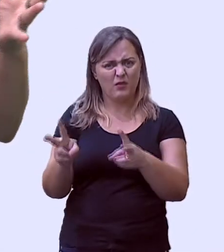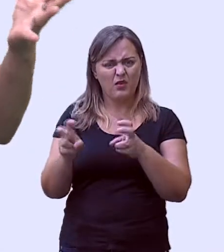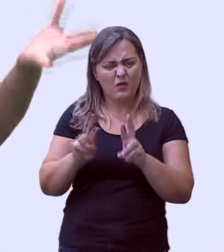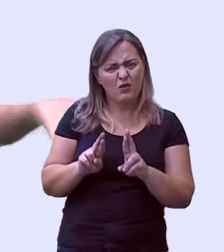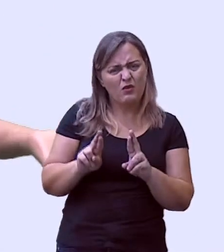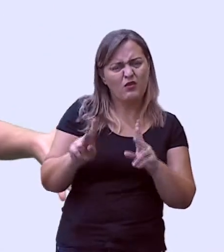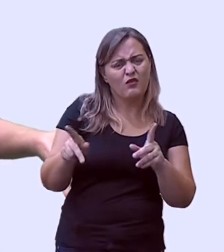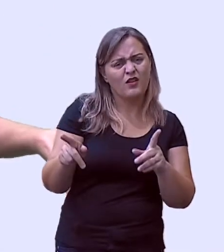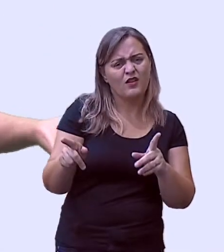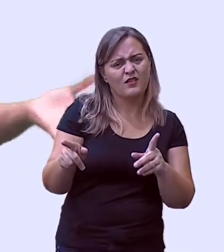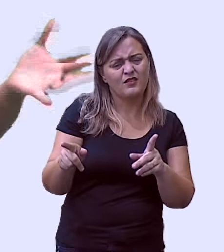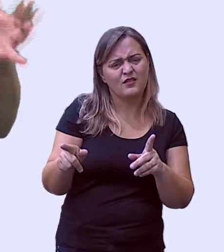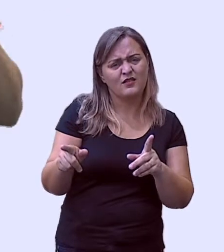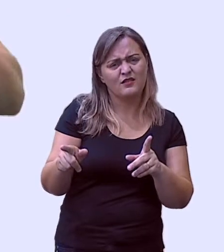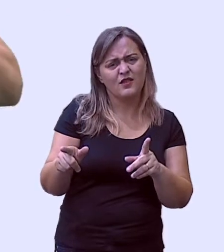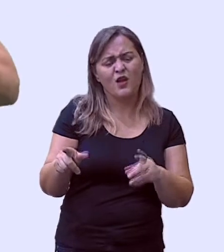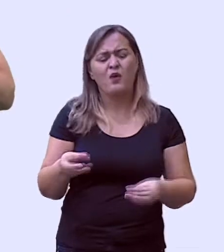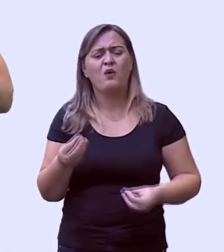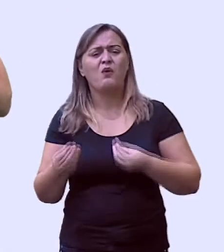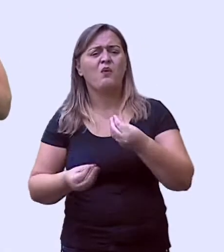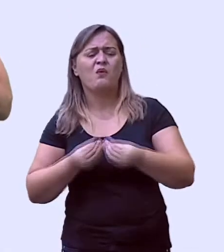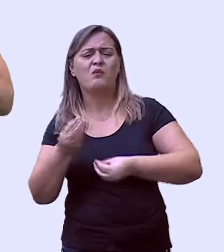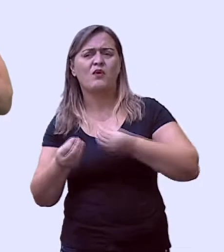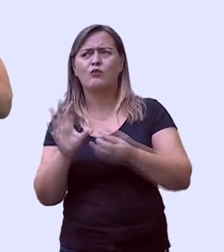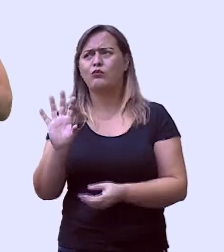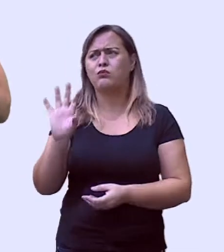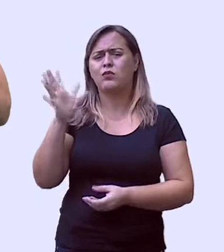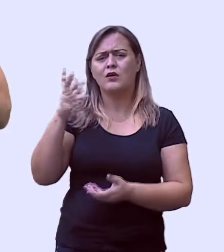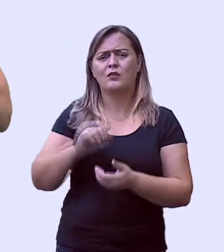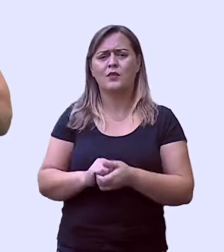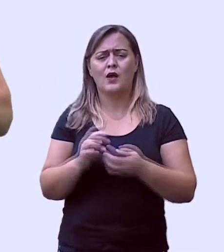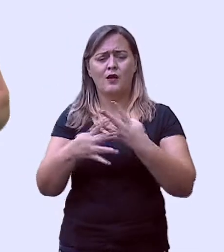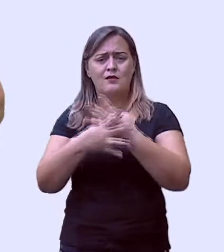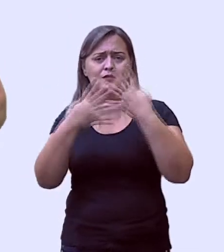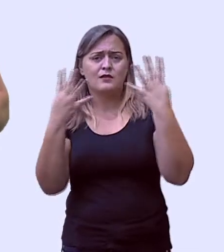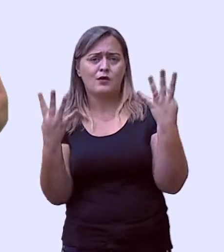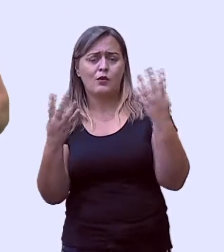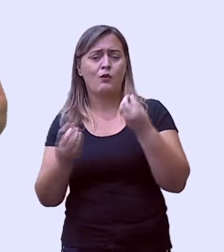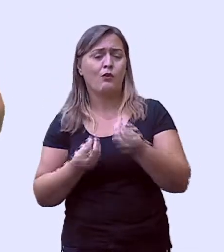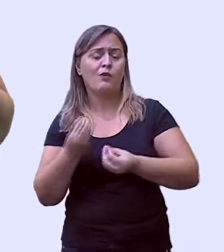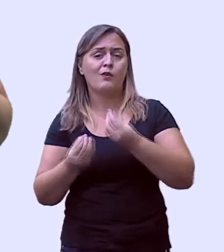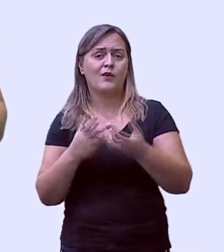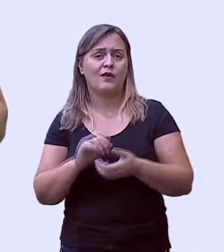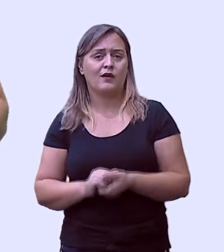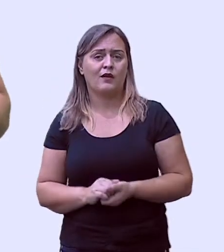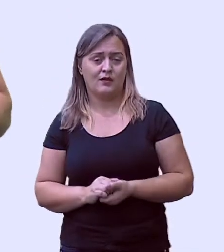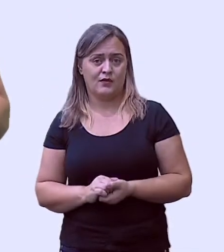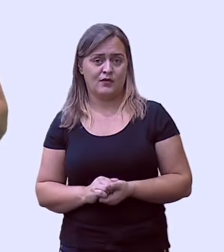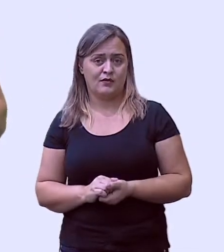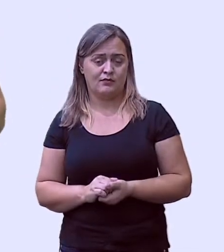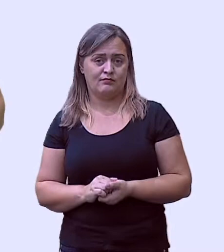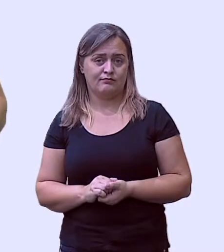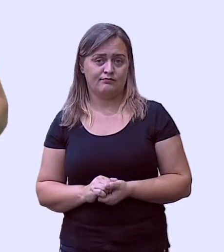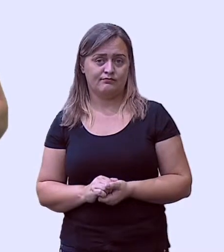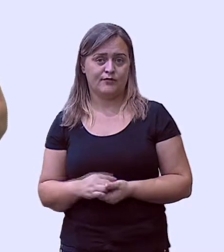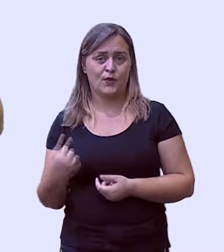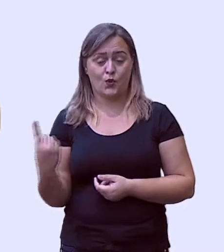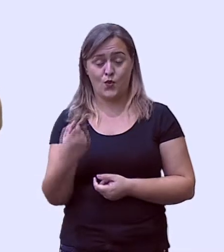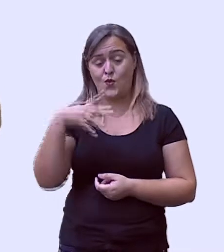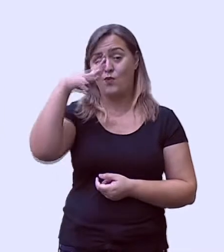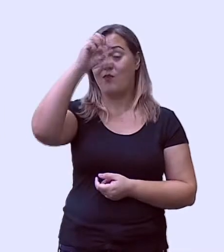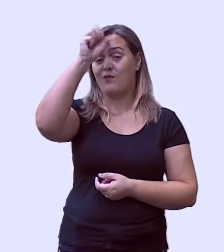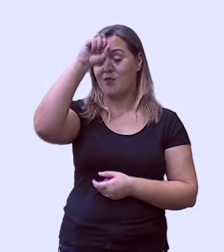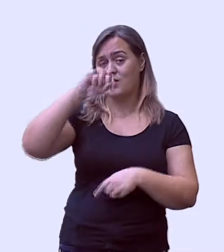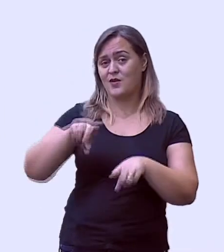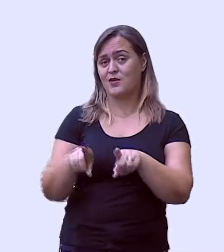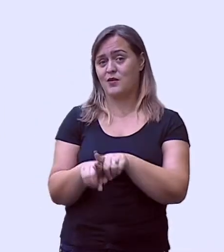vão ser bem definidas ou não serão tão bem definidas assim? Então, olha só, a gente vai ter